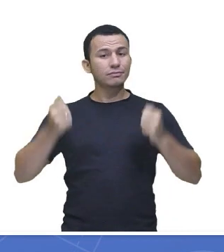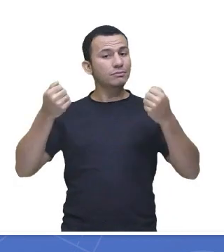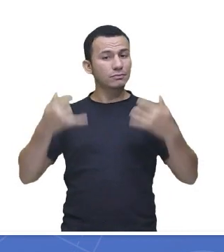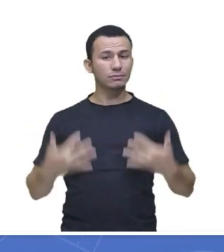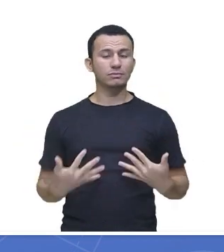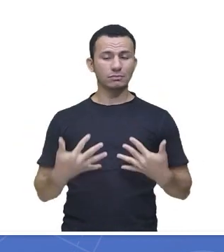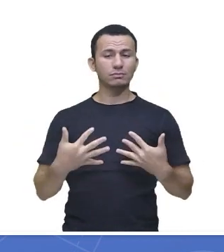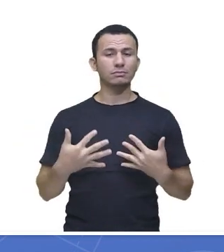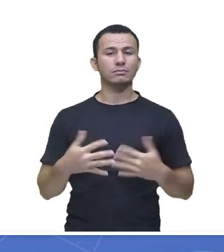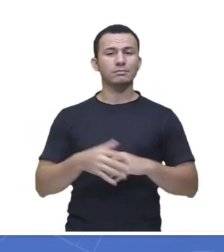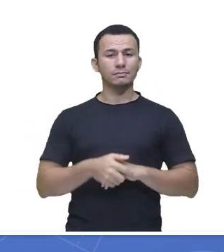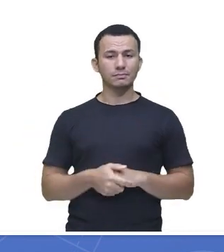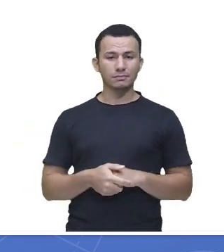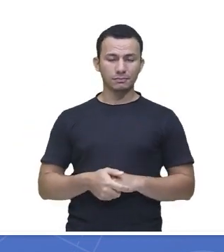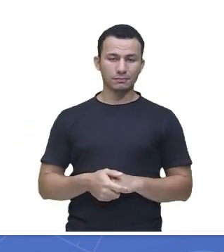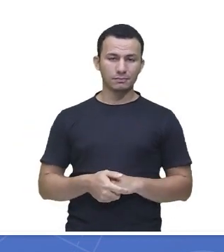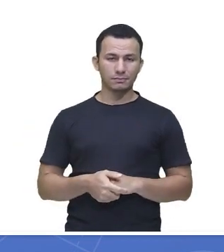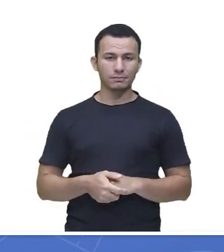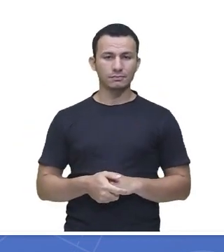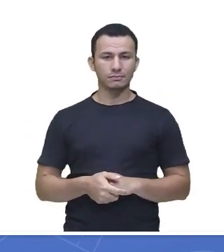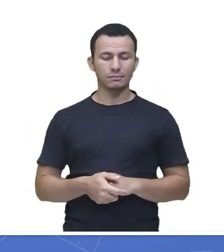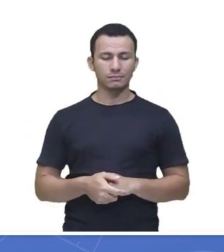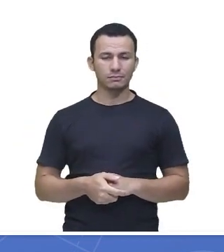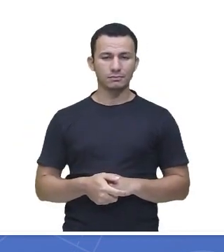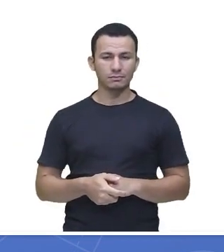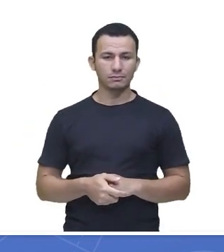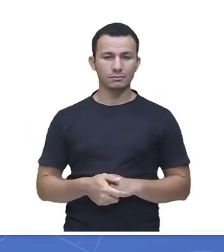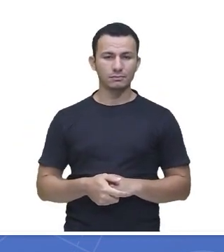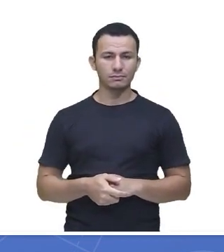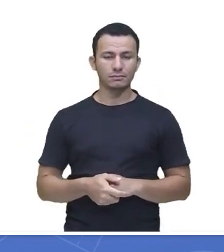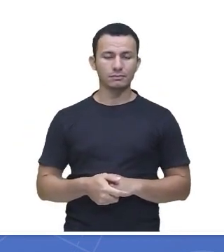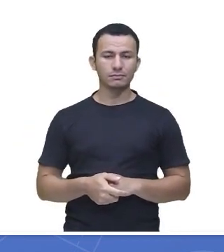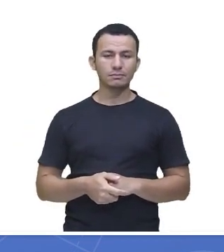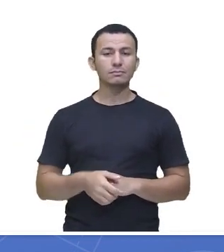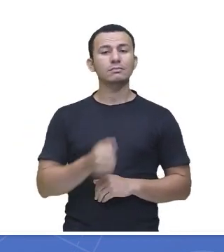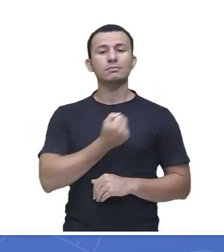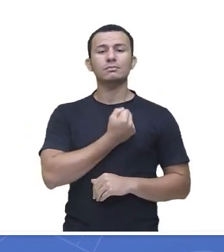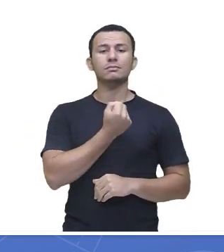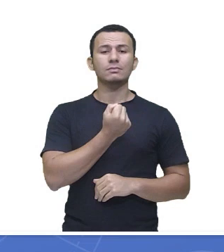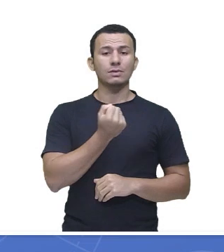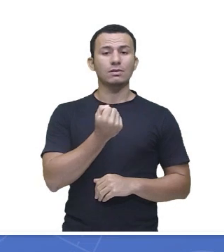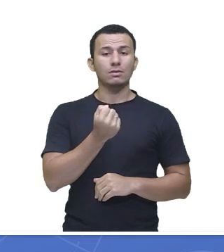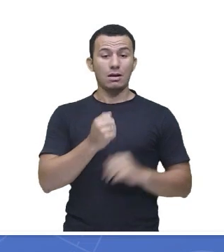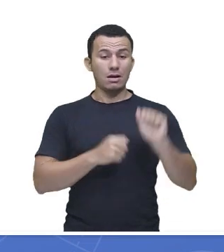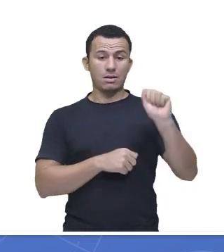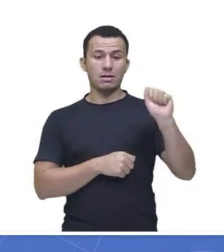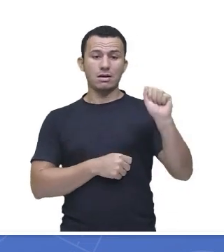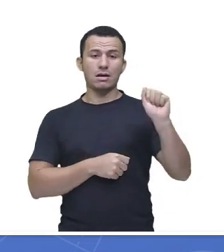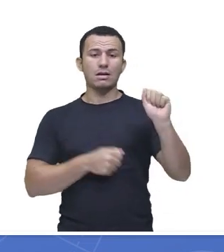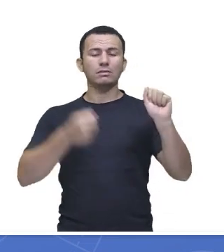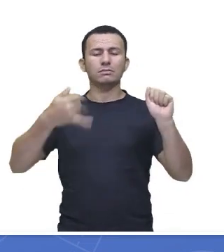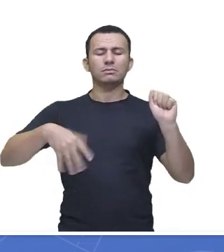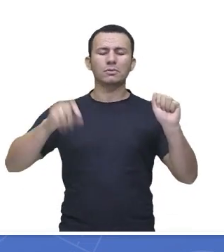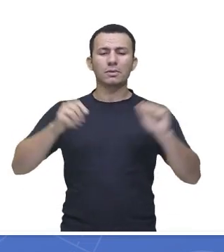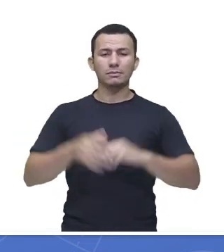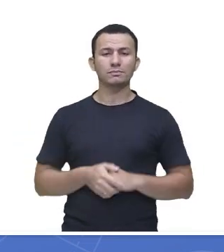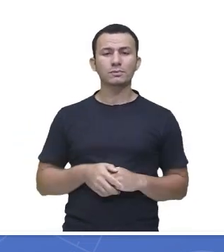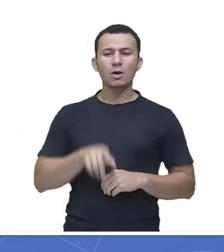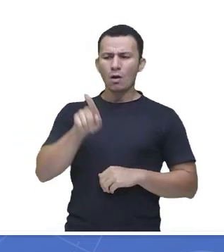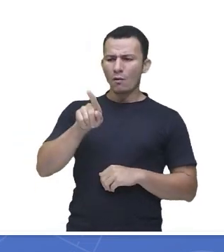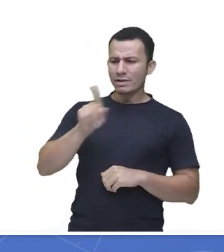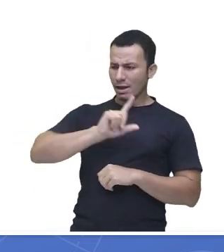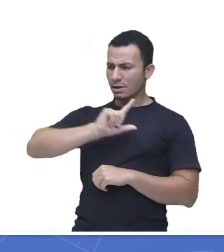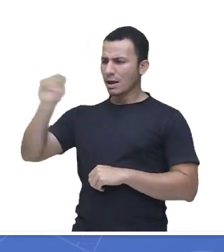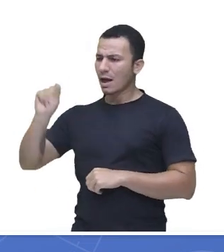observar cada uma delas. Olhem aí. A primeira diz o seguinte: quando saíres, avisa-nos